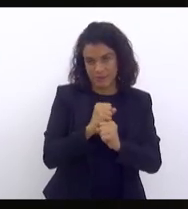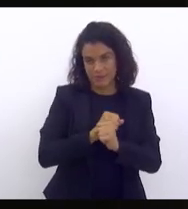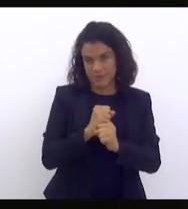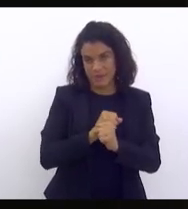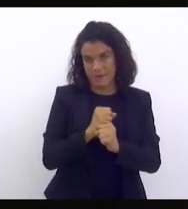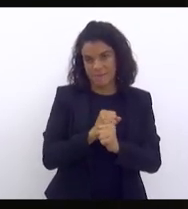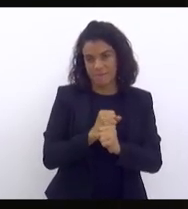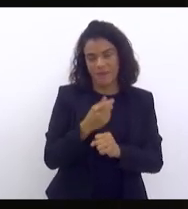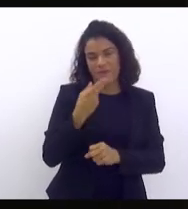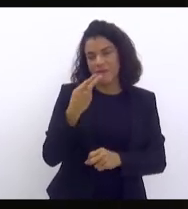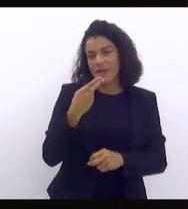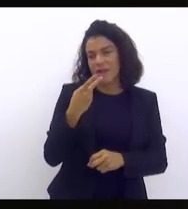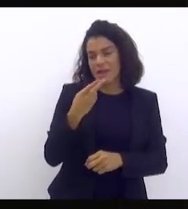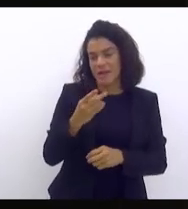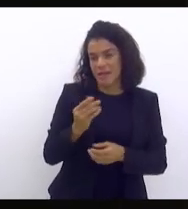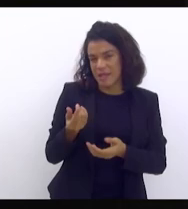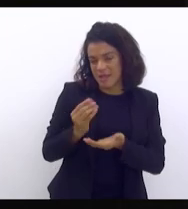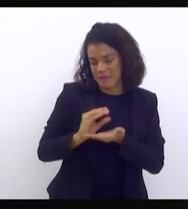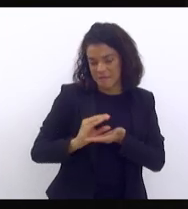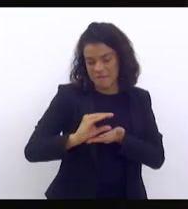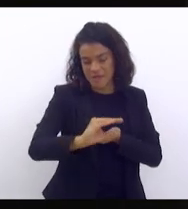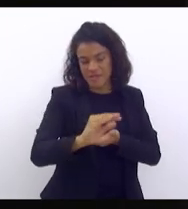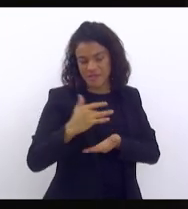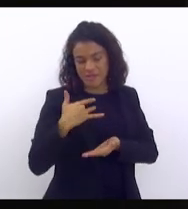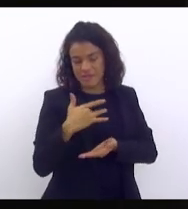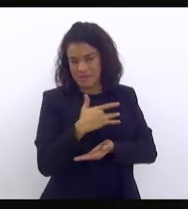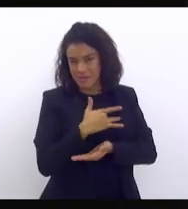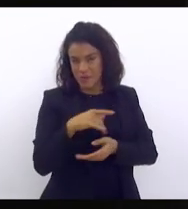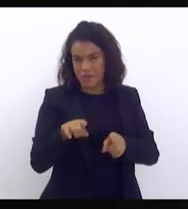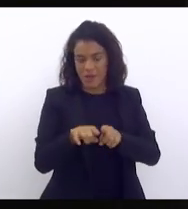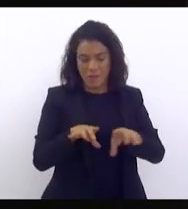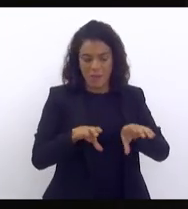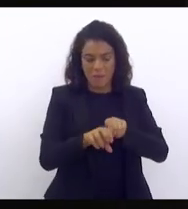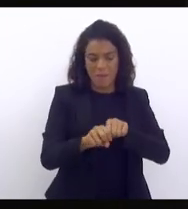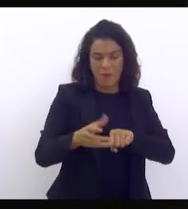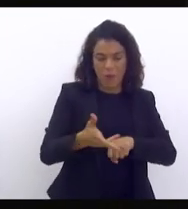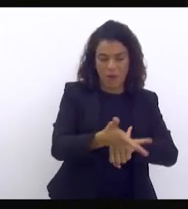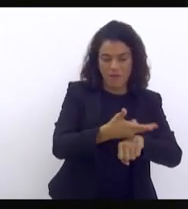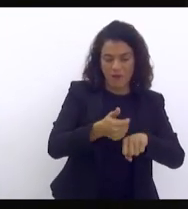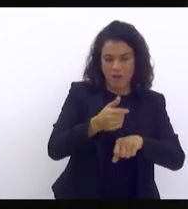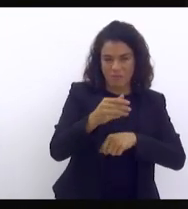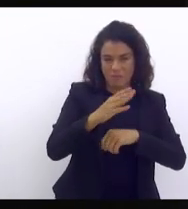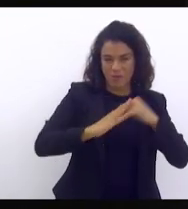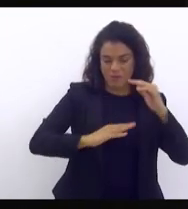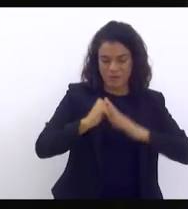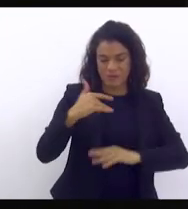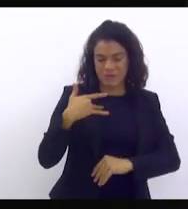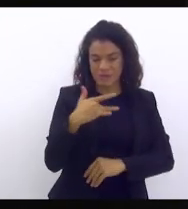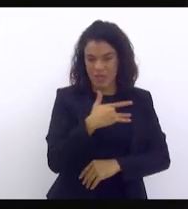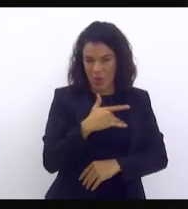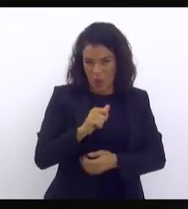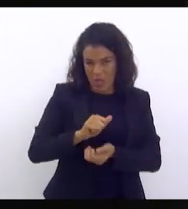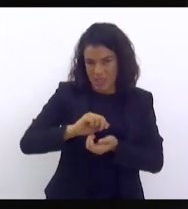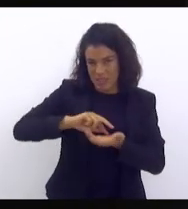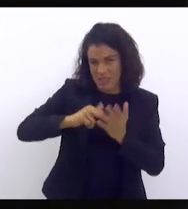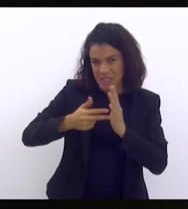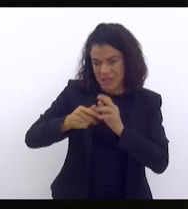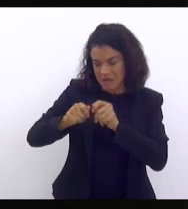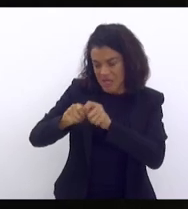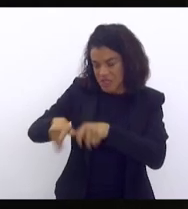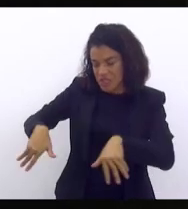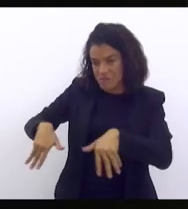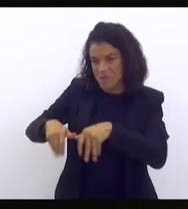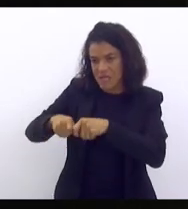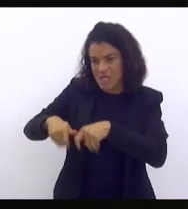E falar que investimento na saúde, qualificar profissional de saúde, dá despesa ou não dá não. O que dá